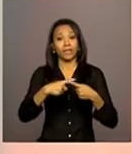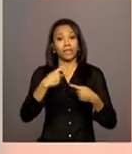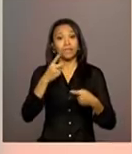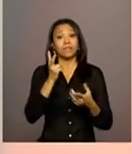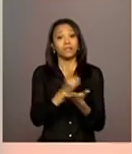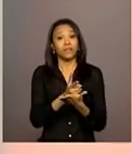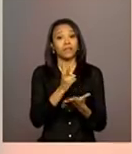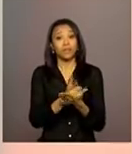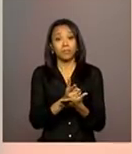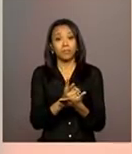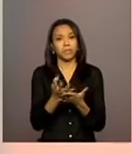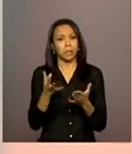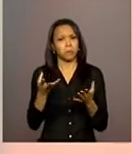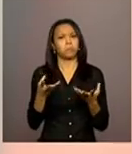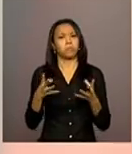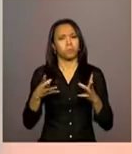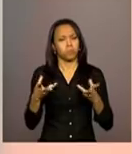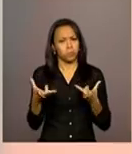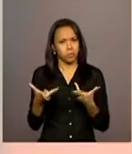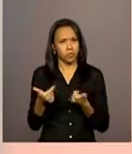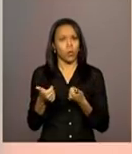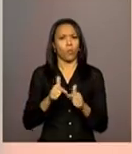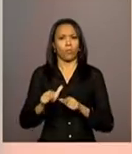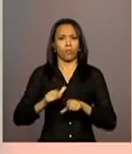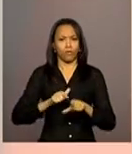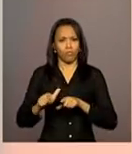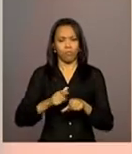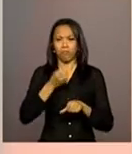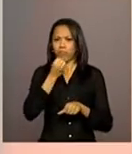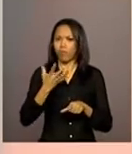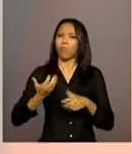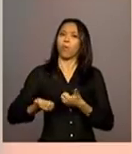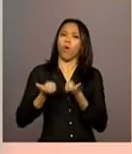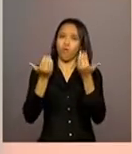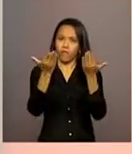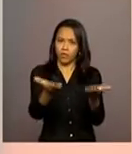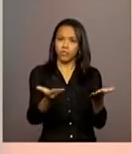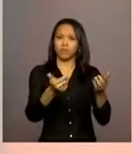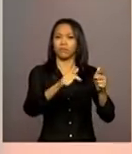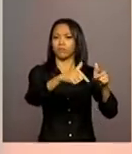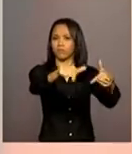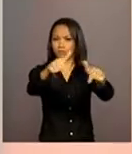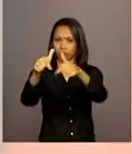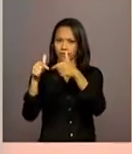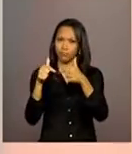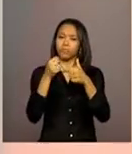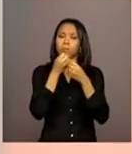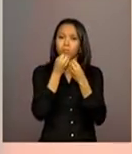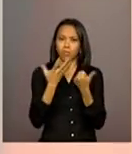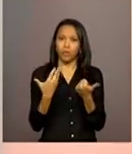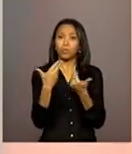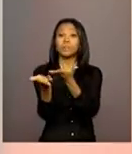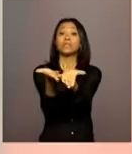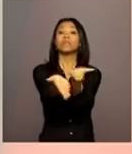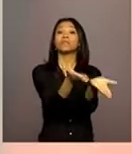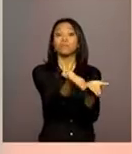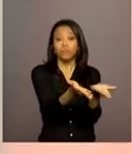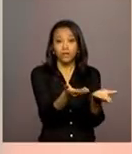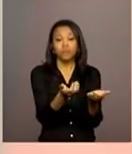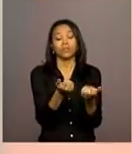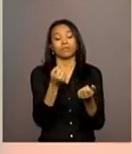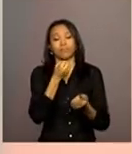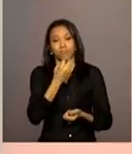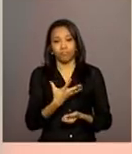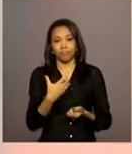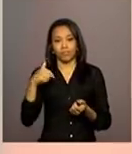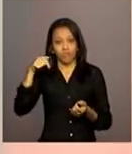forma muito qualificada o acesso à oferta de serviço né O Plano Brasil ser miséria teve com